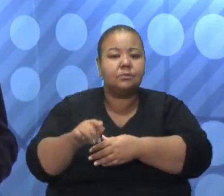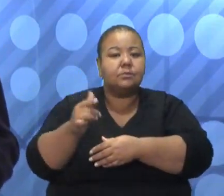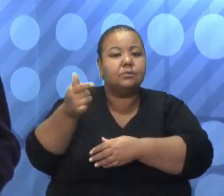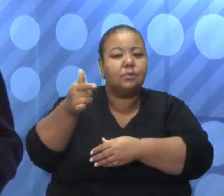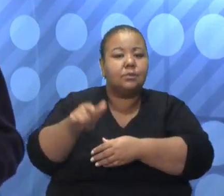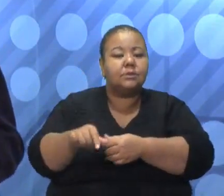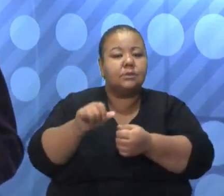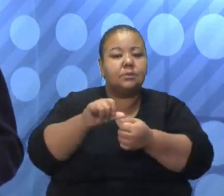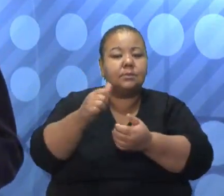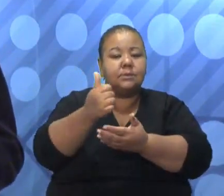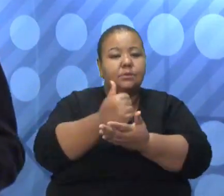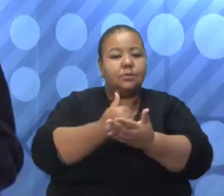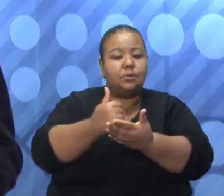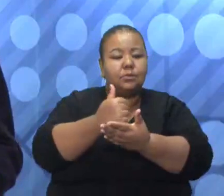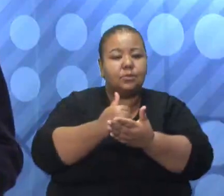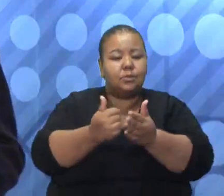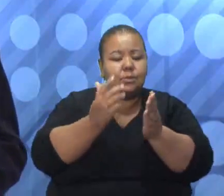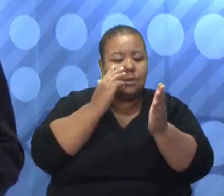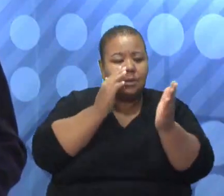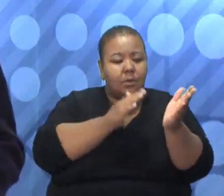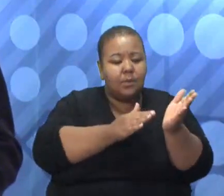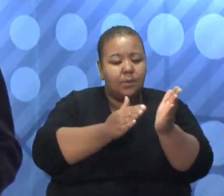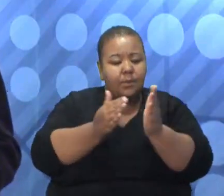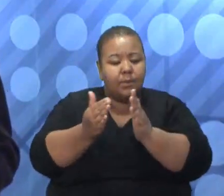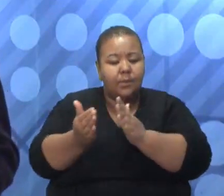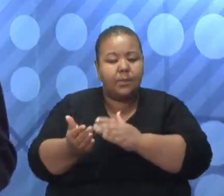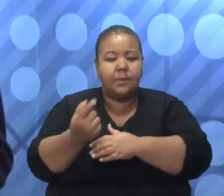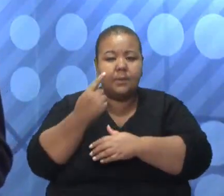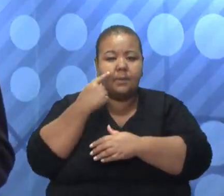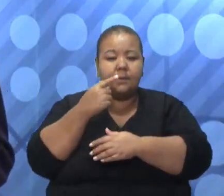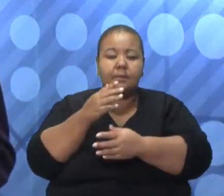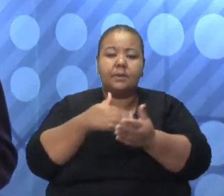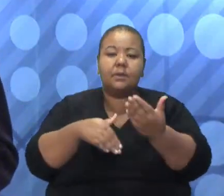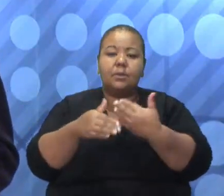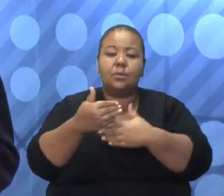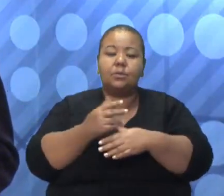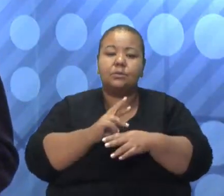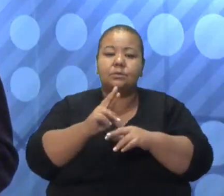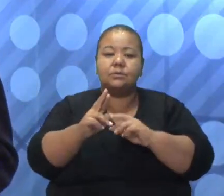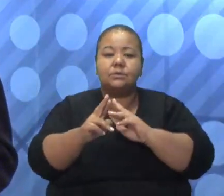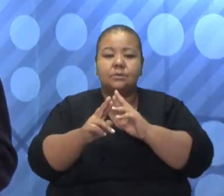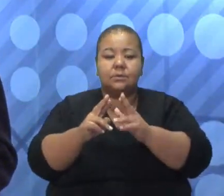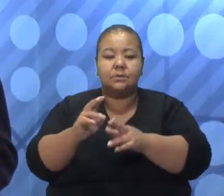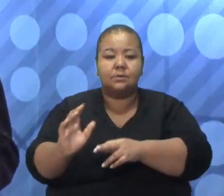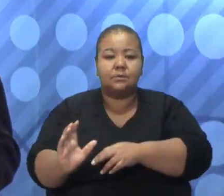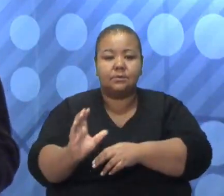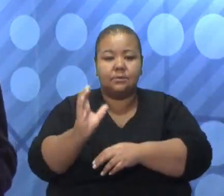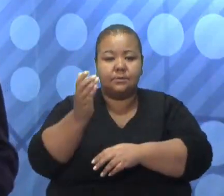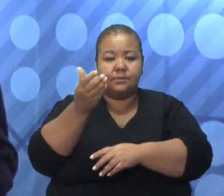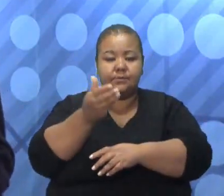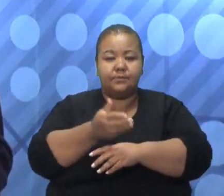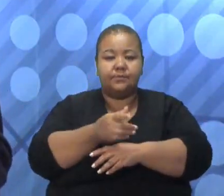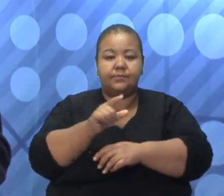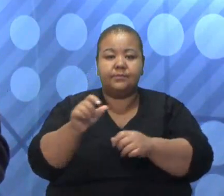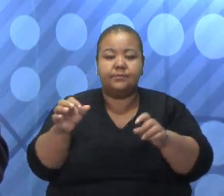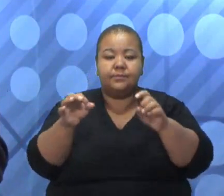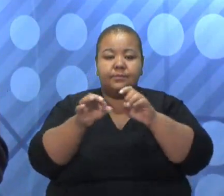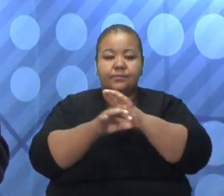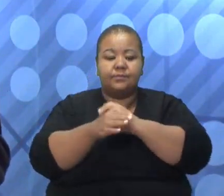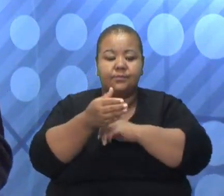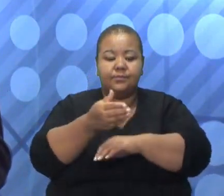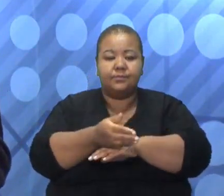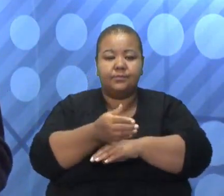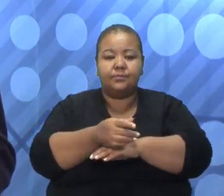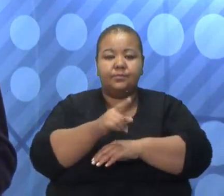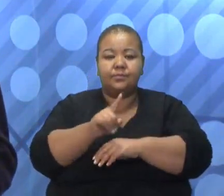consigo fazer um controle, um acompanhamento de perto para ver todos esses resultados acontecendo. Então a gente fecha essa